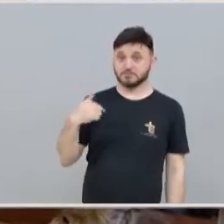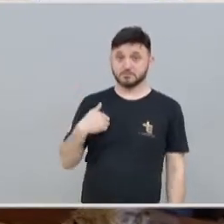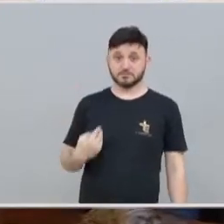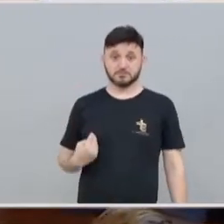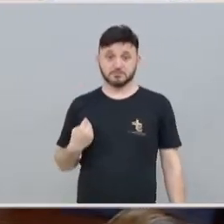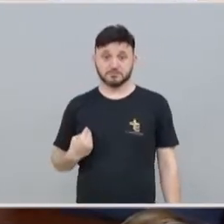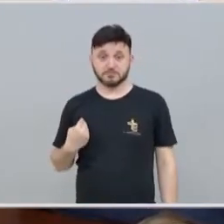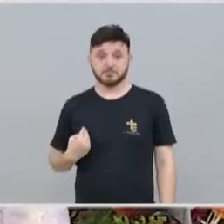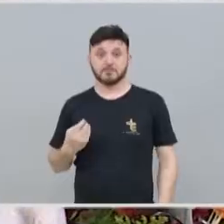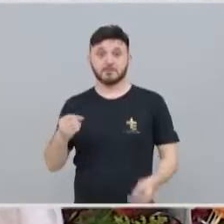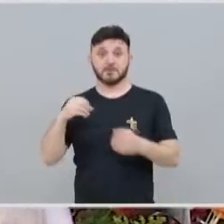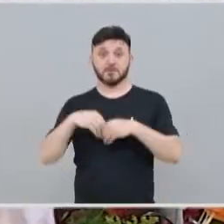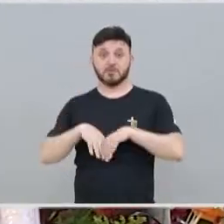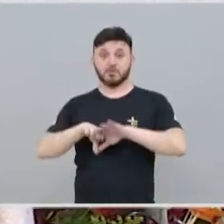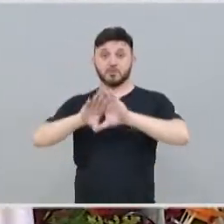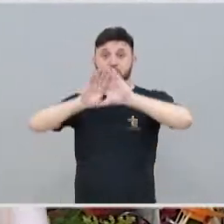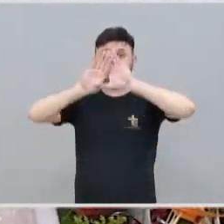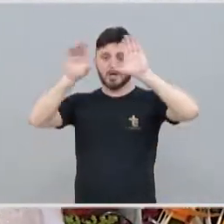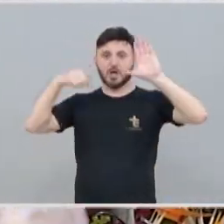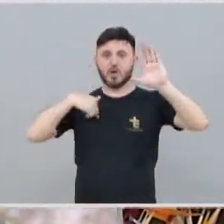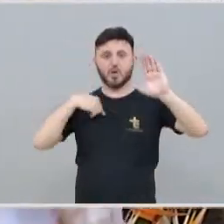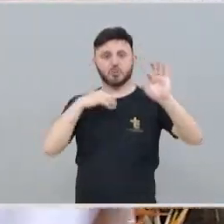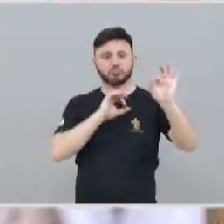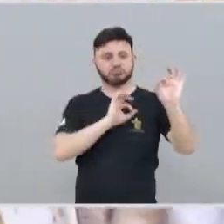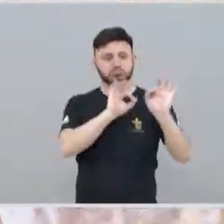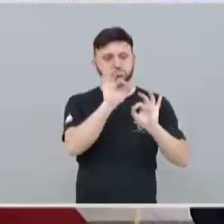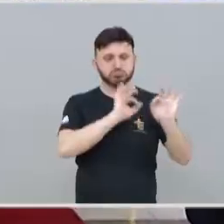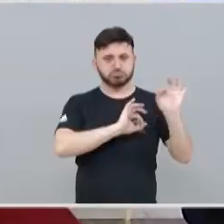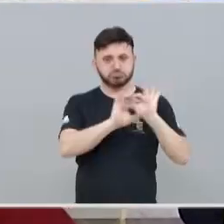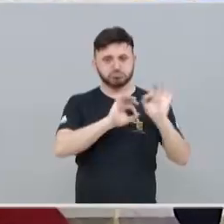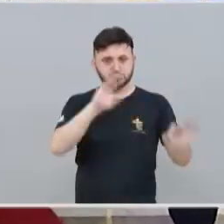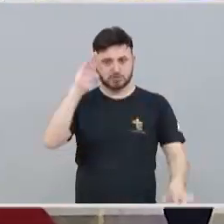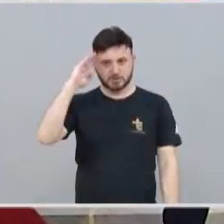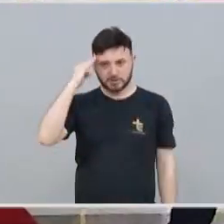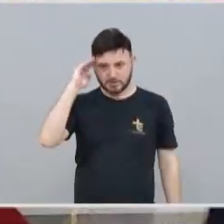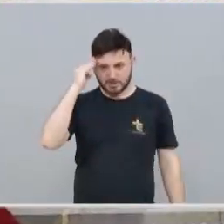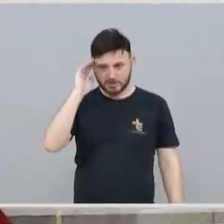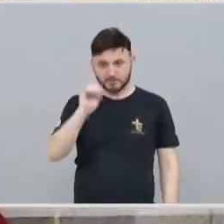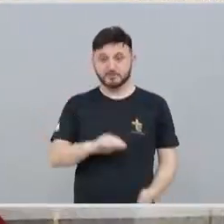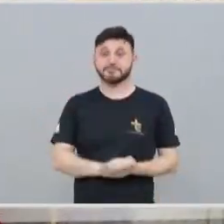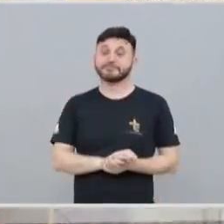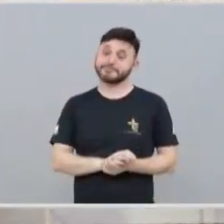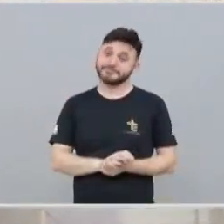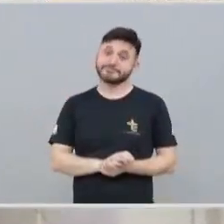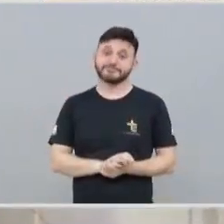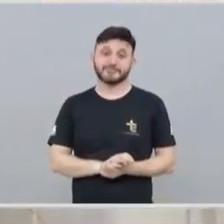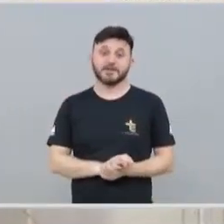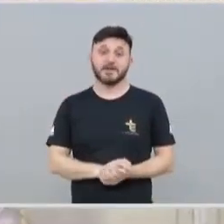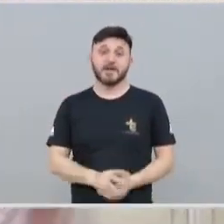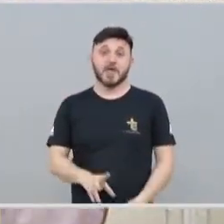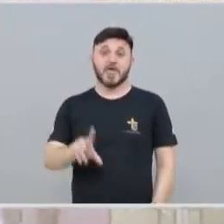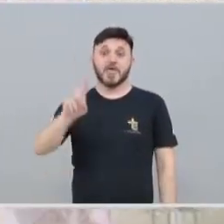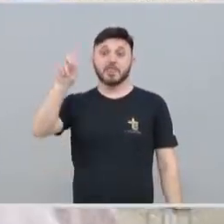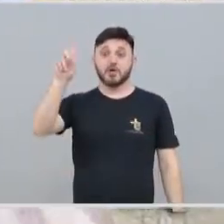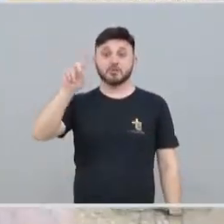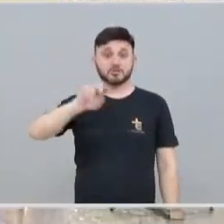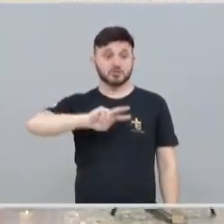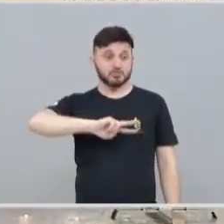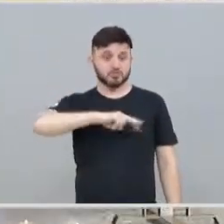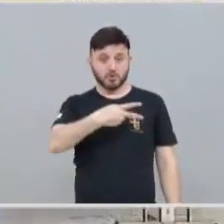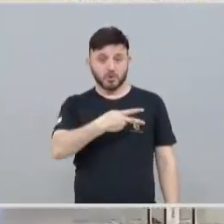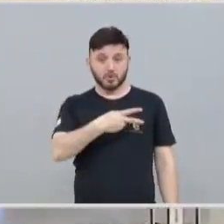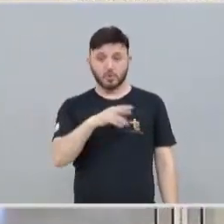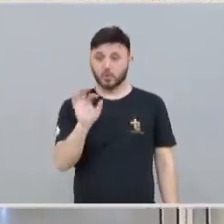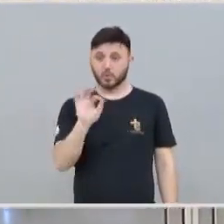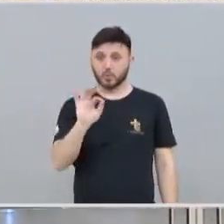o céu que eu plantei compreendido isso muito obrigado compreendido deus mudou não há